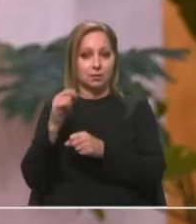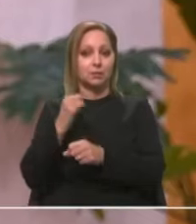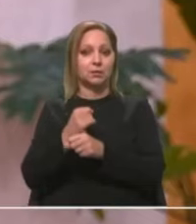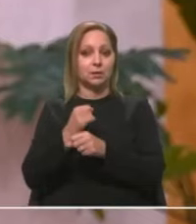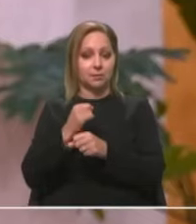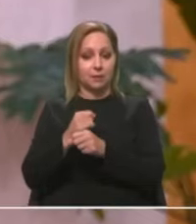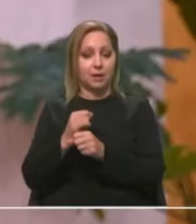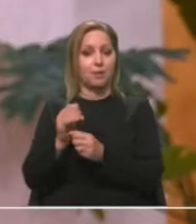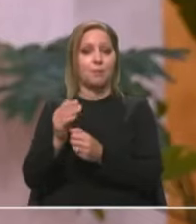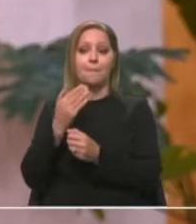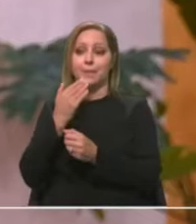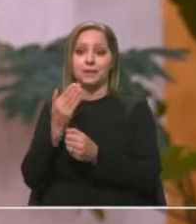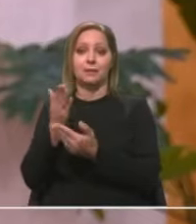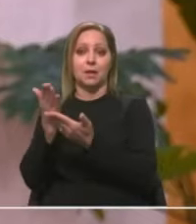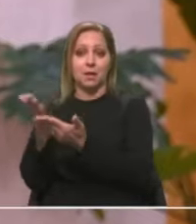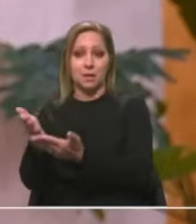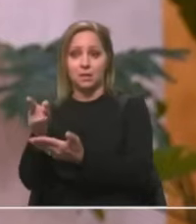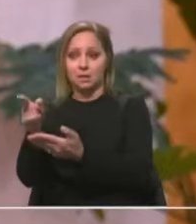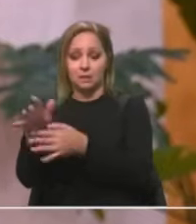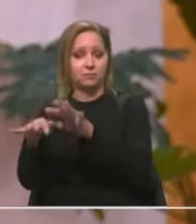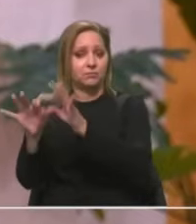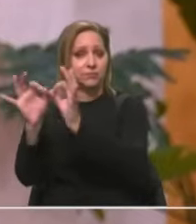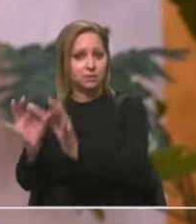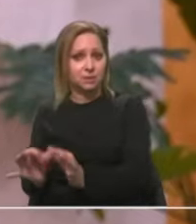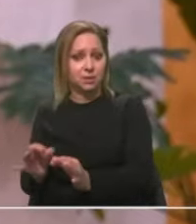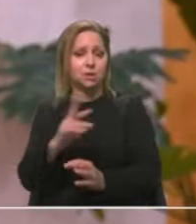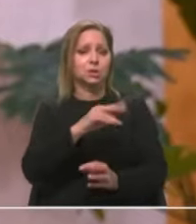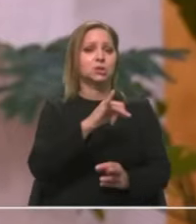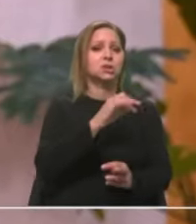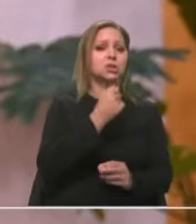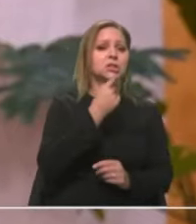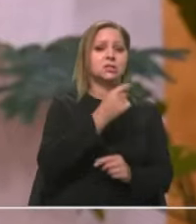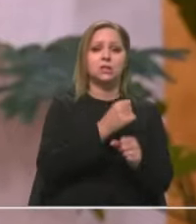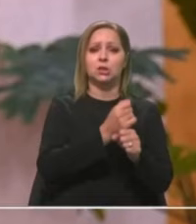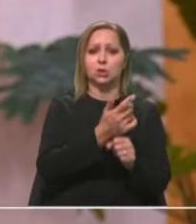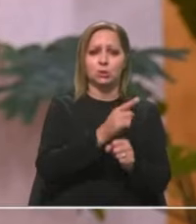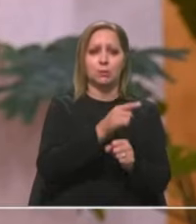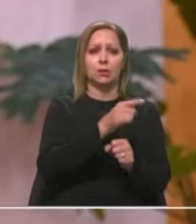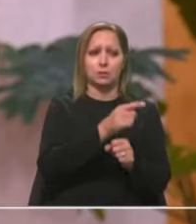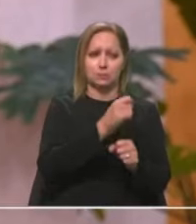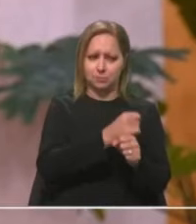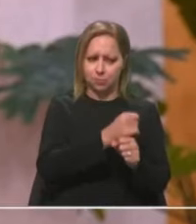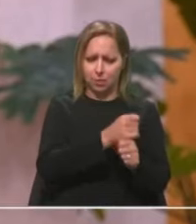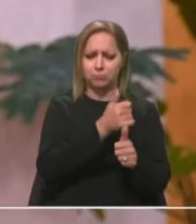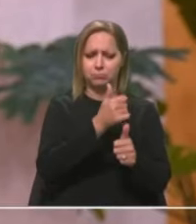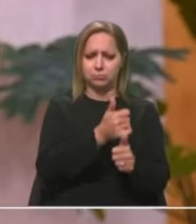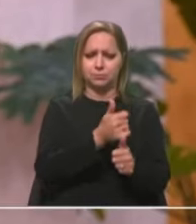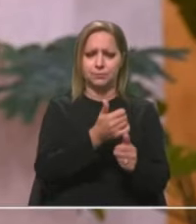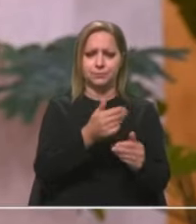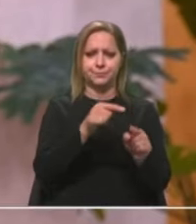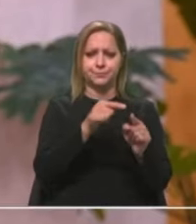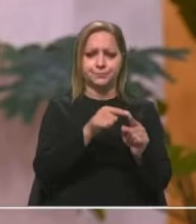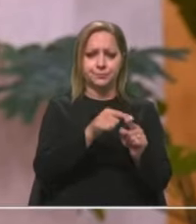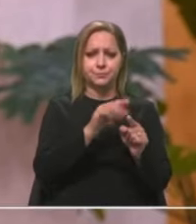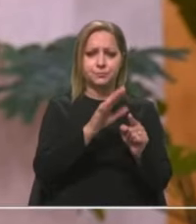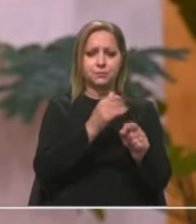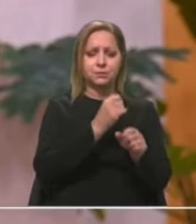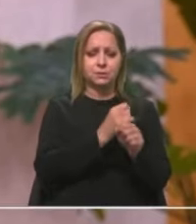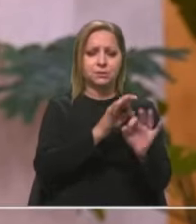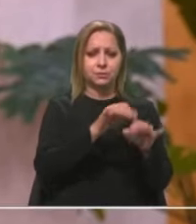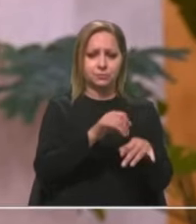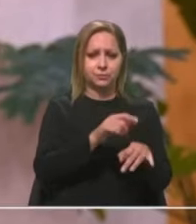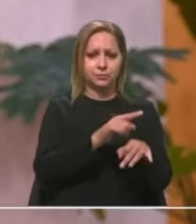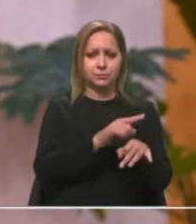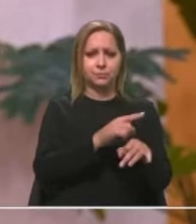que lhe atribuíam. Igual que o Chico, que dizem que não trabalha. O Chico é um grande trabalhador. Passa que o Chico, quando termina de trabalhar, mete a mão